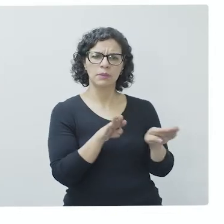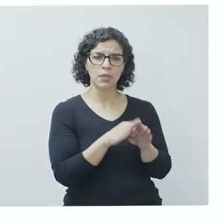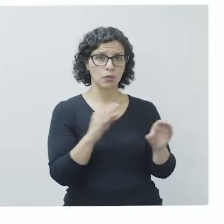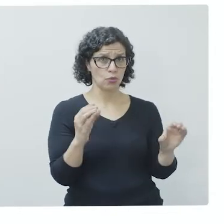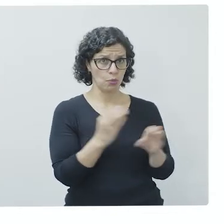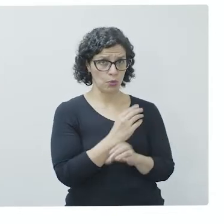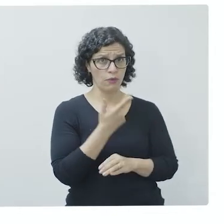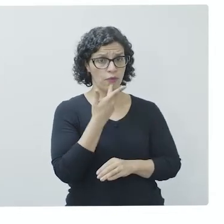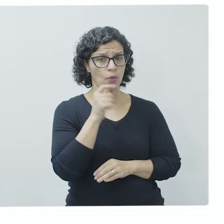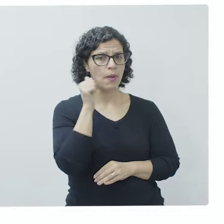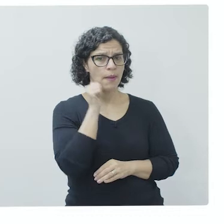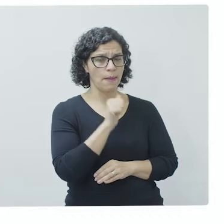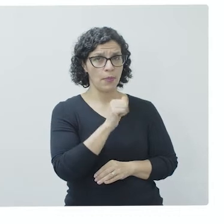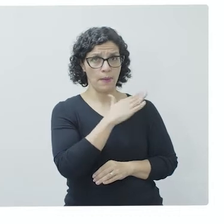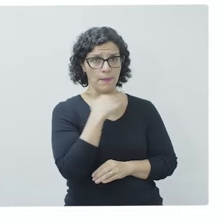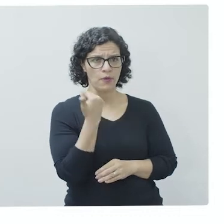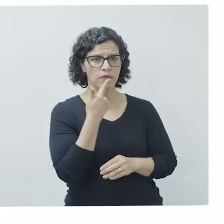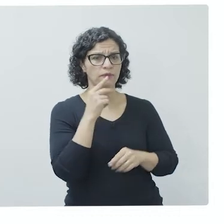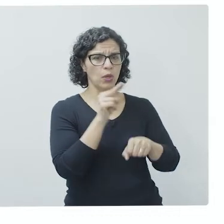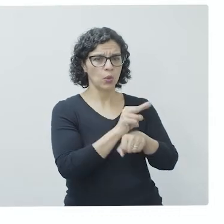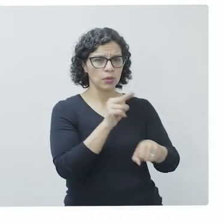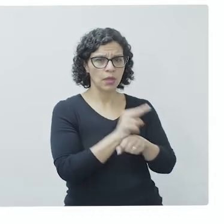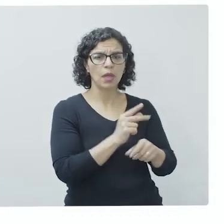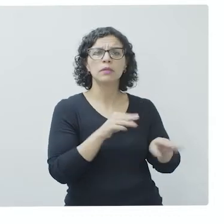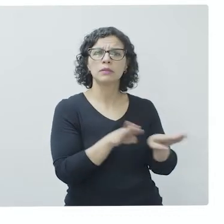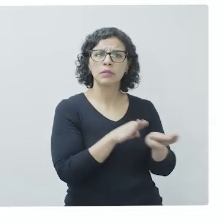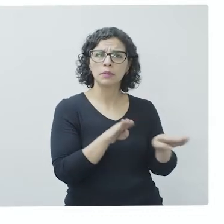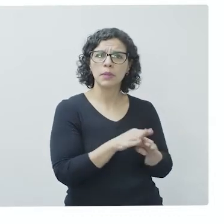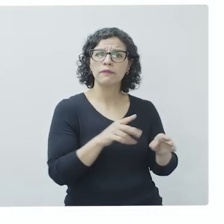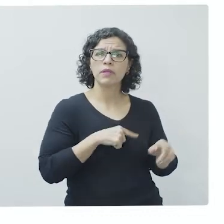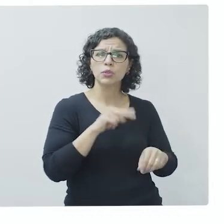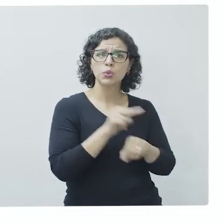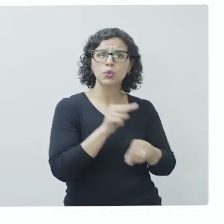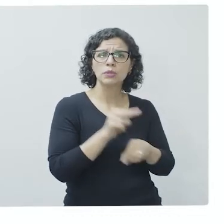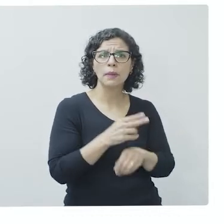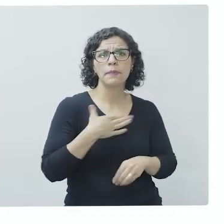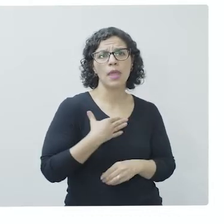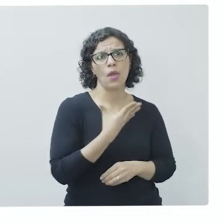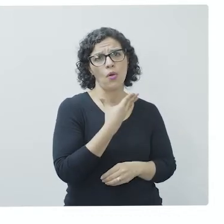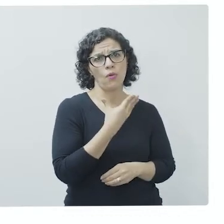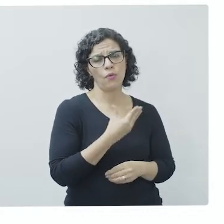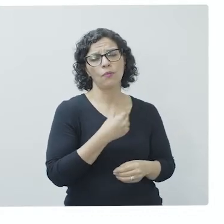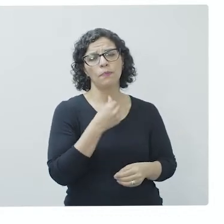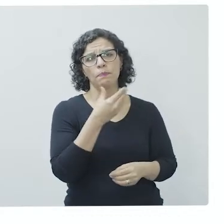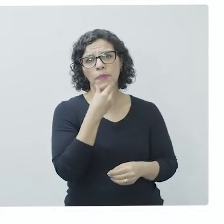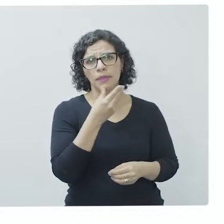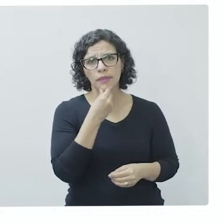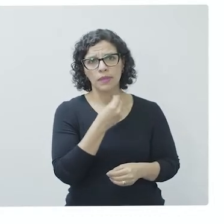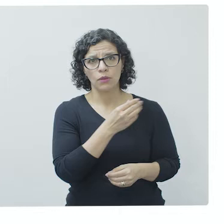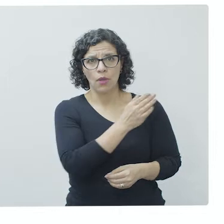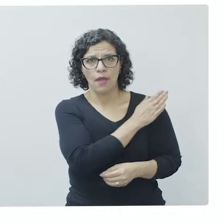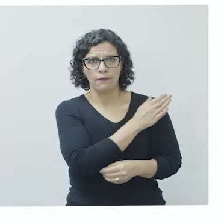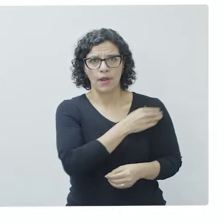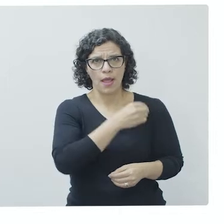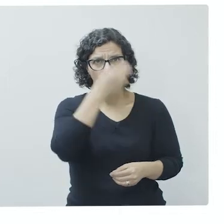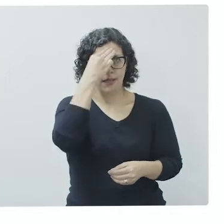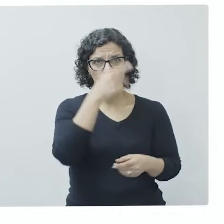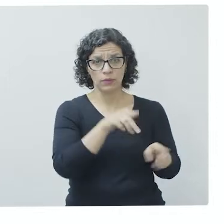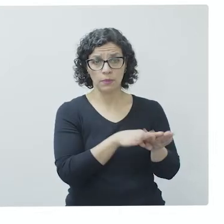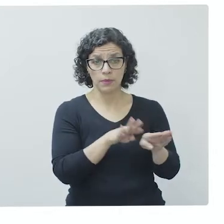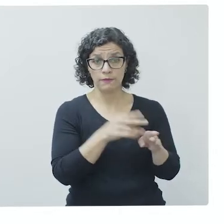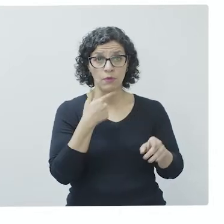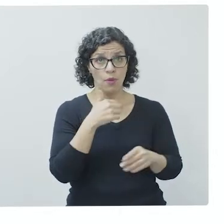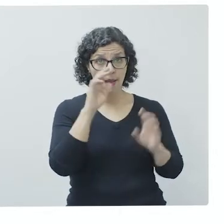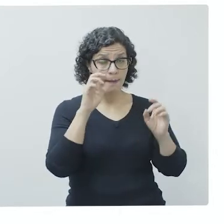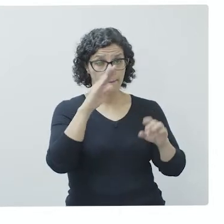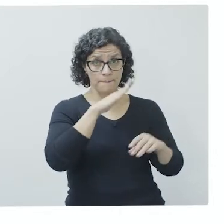assim, completou ela, você poderá criar, proteger e cuidar de meu afilhado. O vulto explicou então que